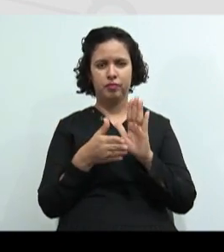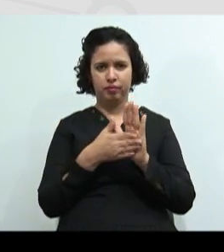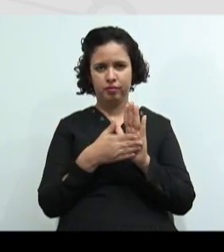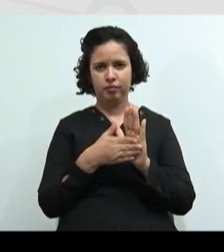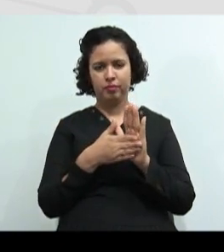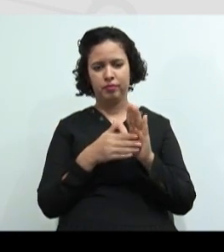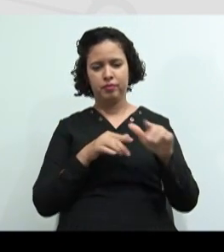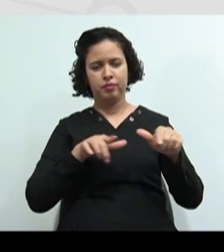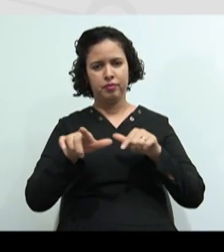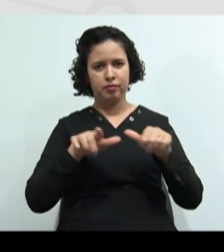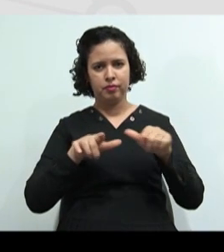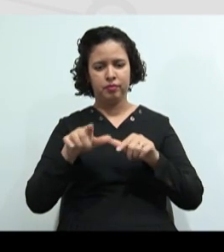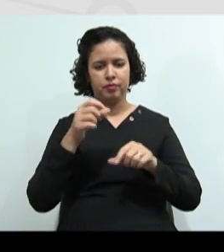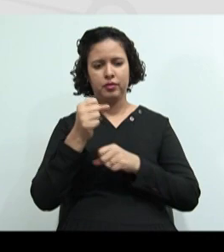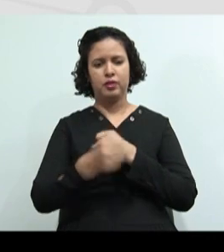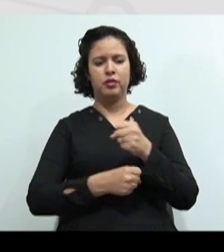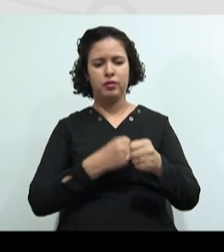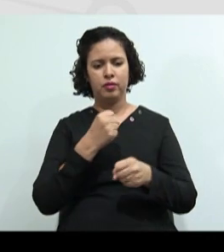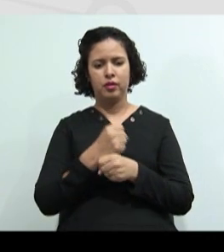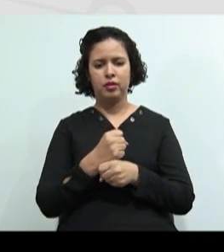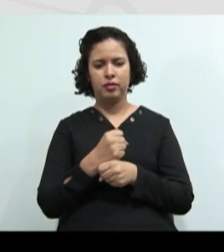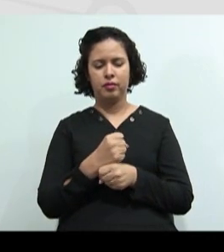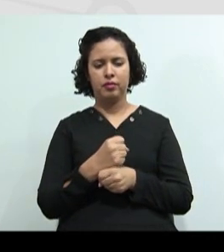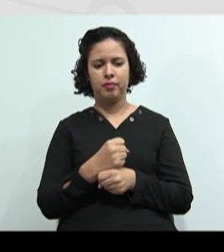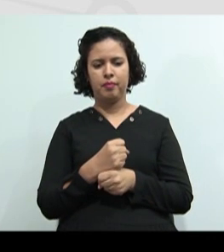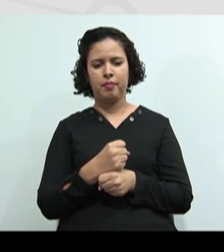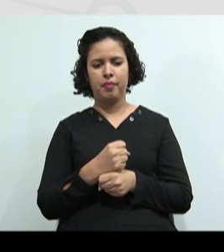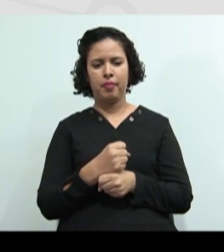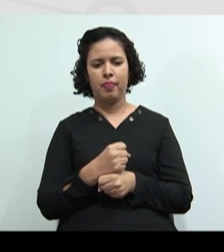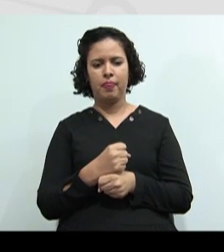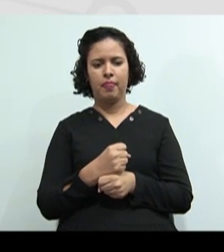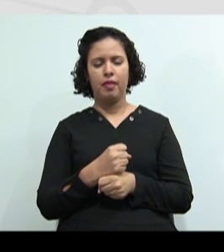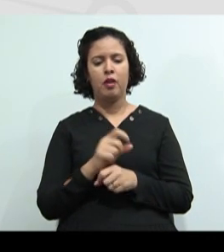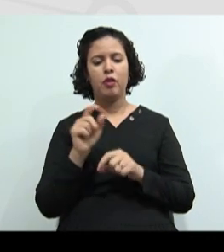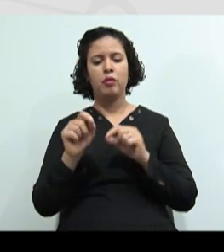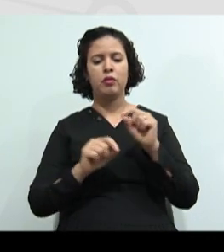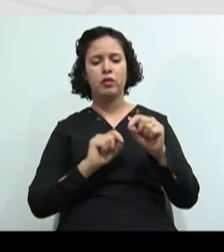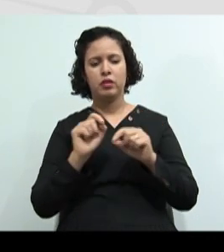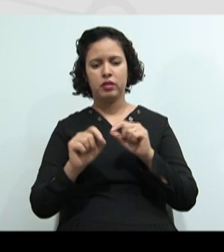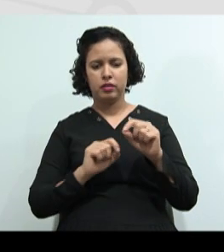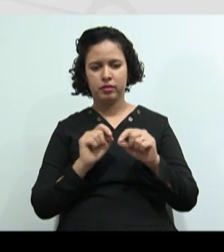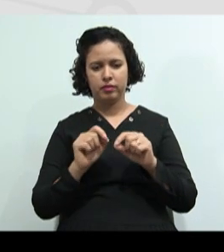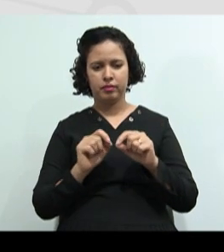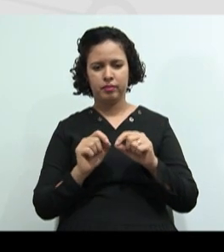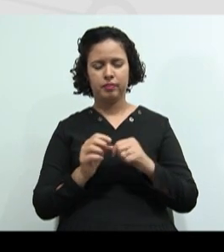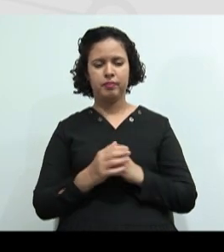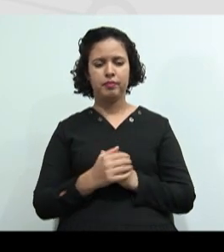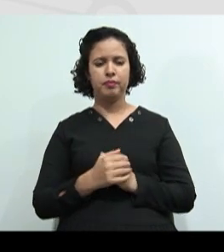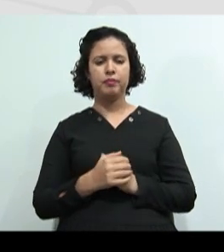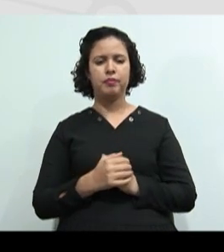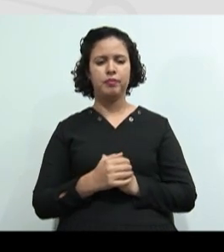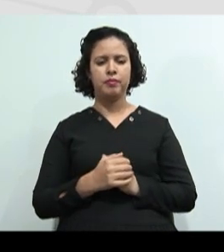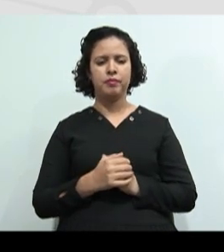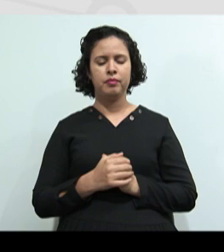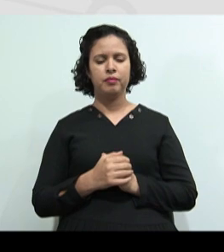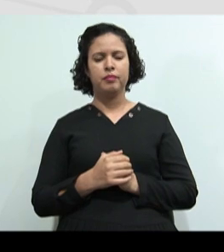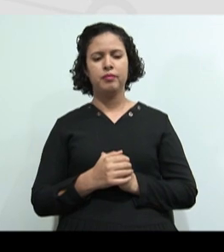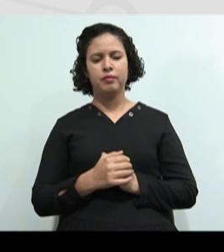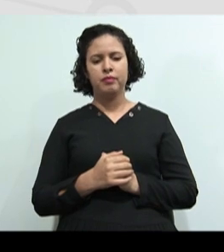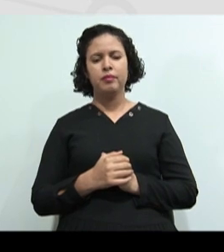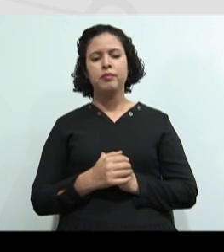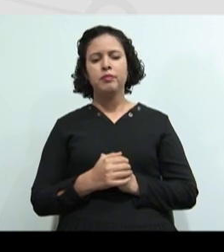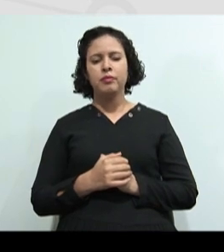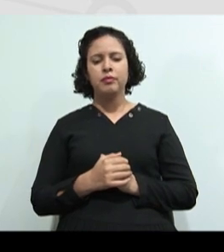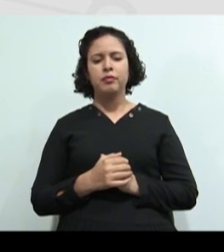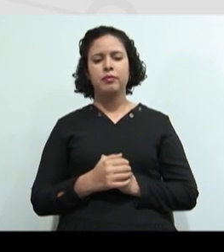anual. Esse aqui é uma ferramenta muito importante. O que é então um plano de ação? Um plano de ação, também